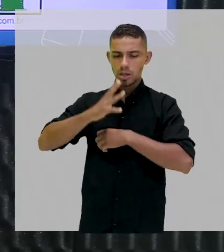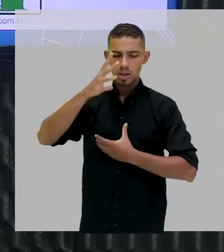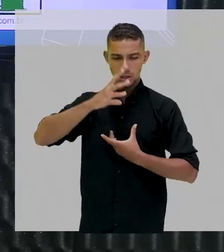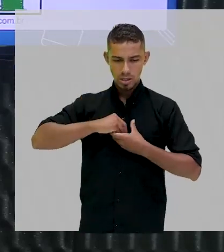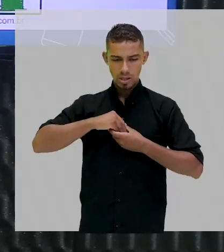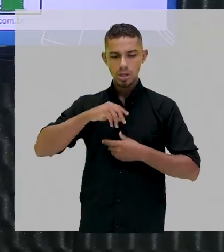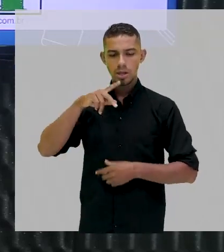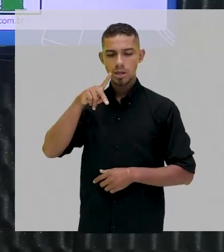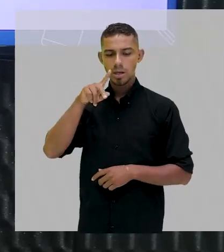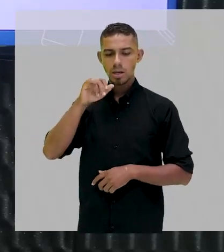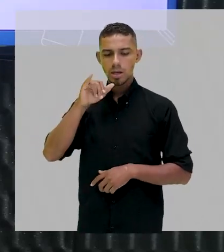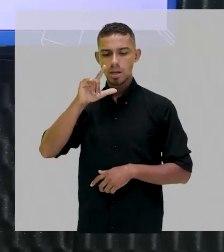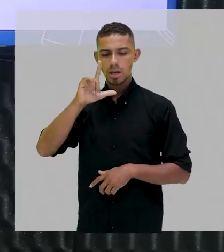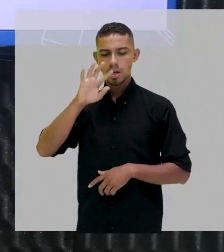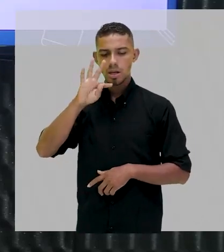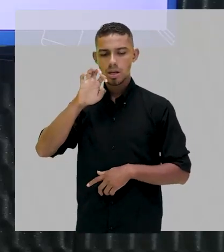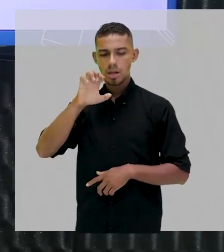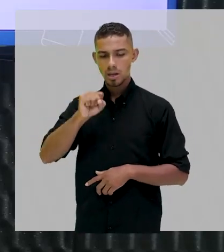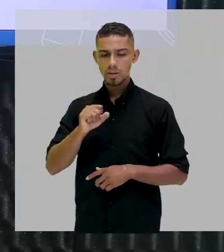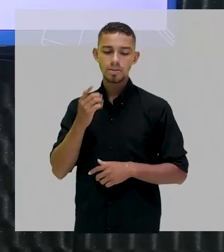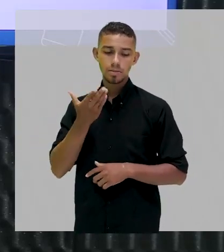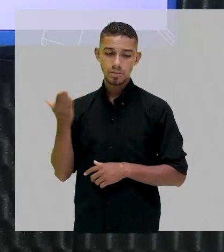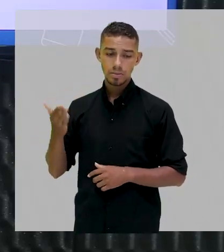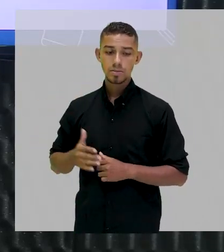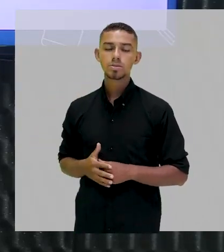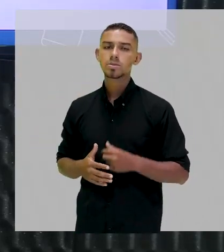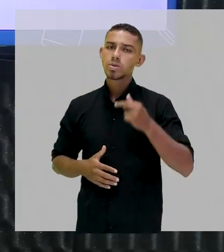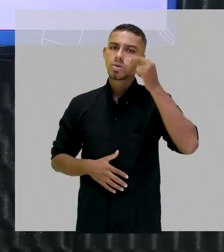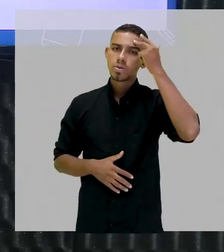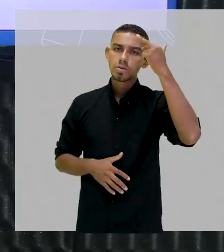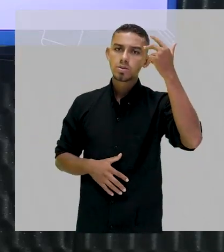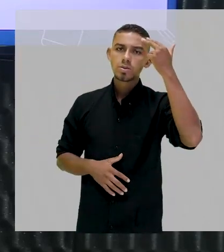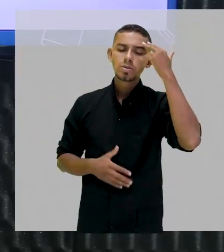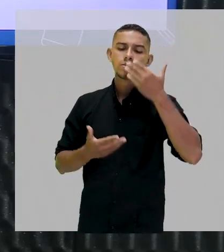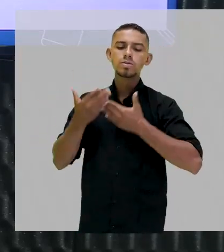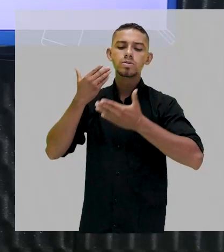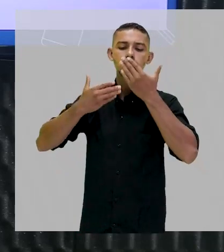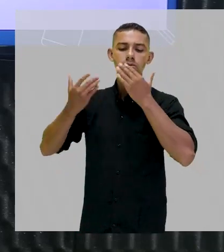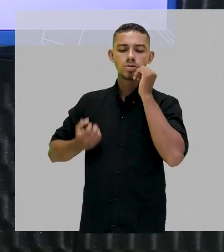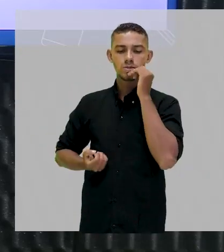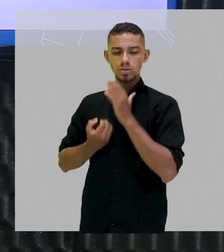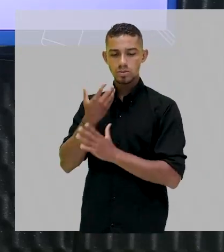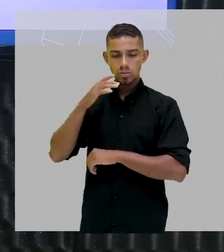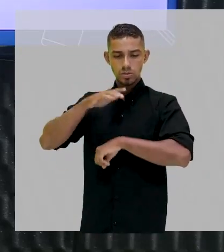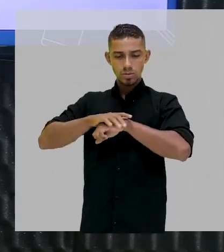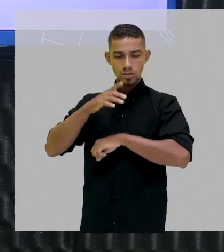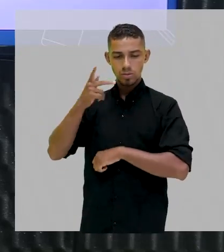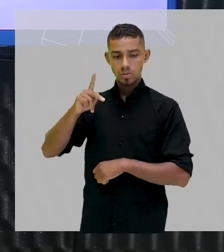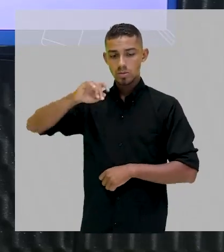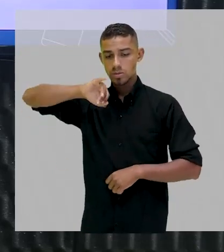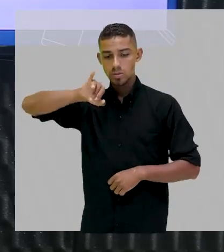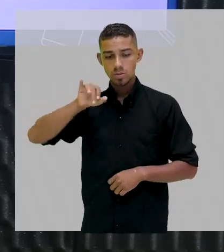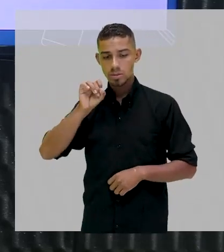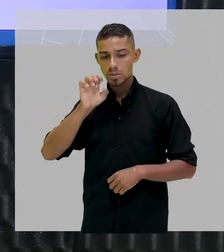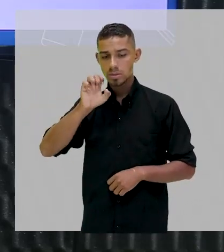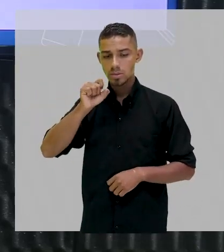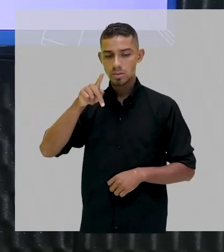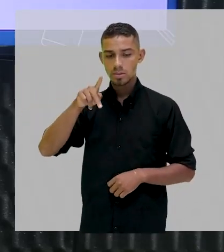do Pilates. O histórico, desenvolvido por Joseph Pilates na década